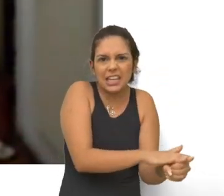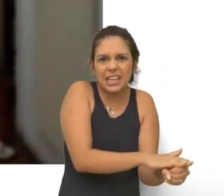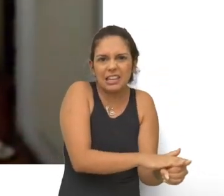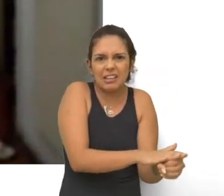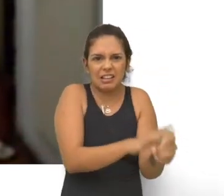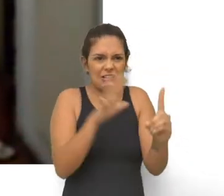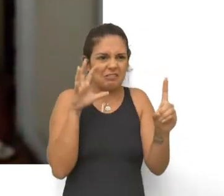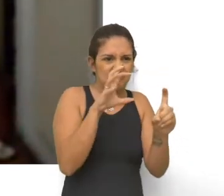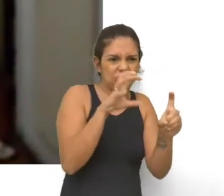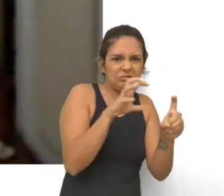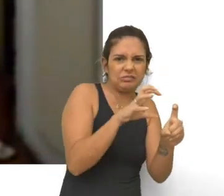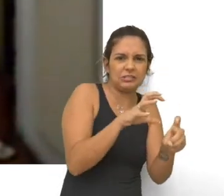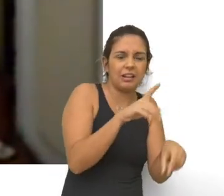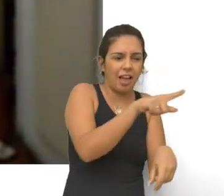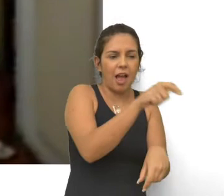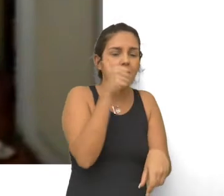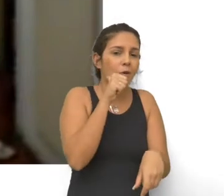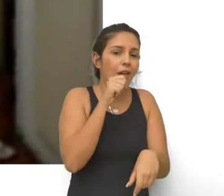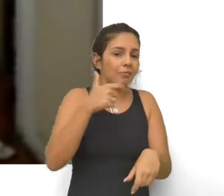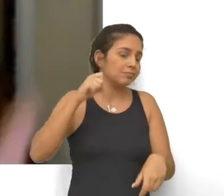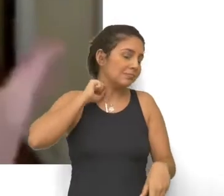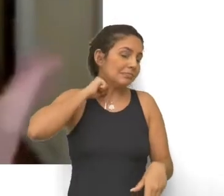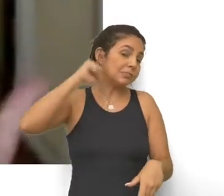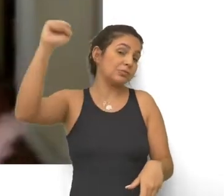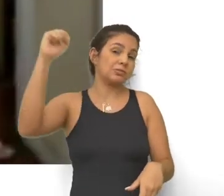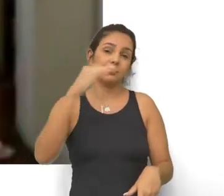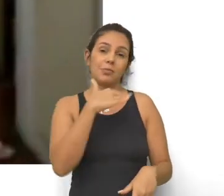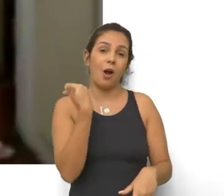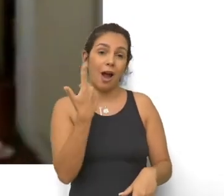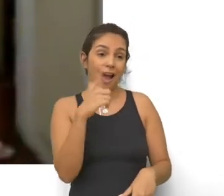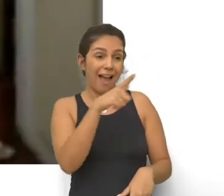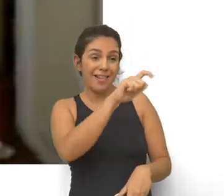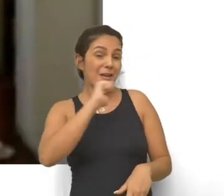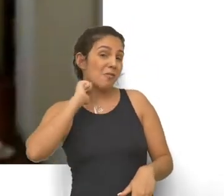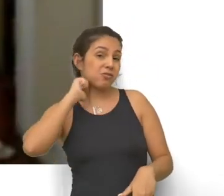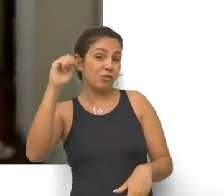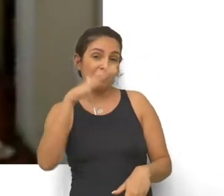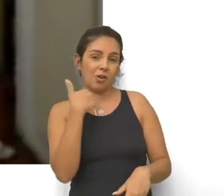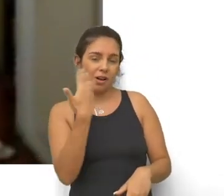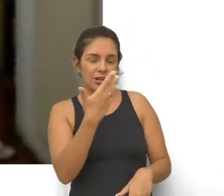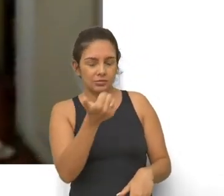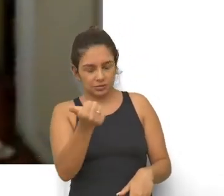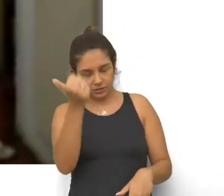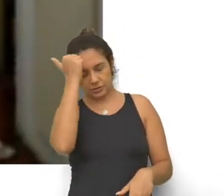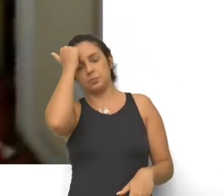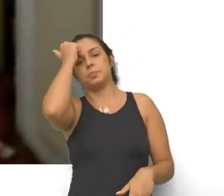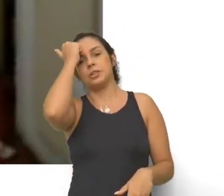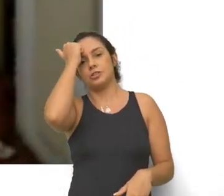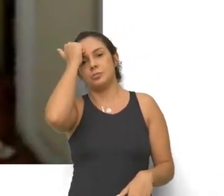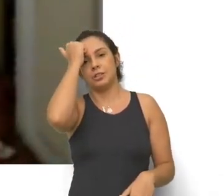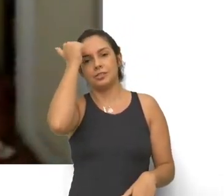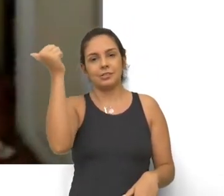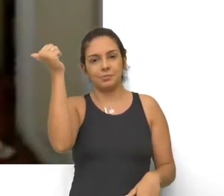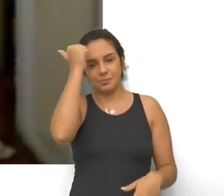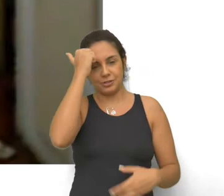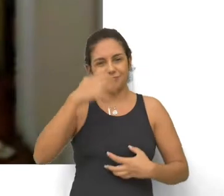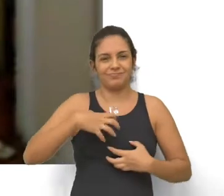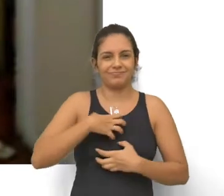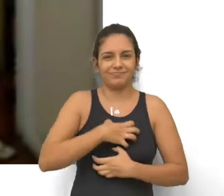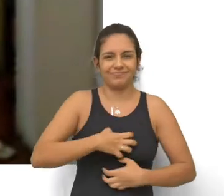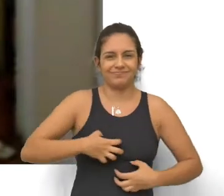ela morre, até que ela se mata. E aí cai o arrependimento em cima dele. Aí, ao contrário, aí de ressentido ele passa